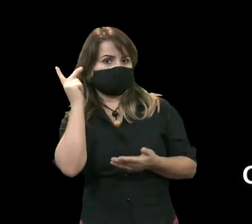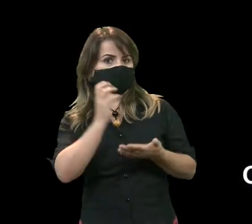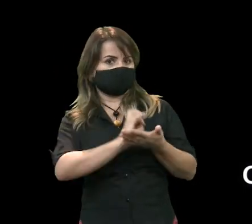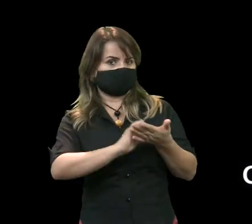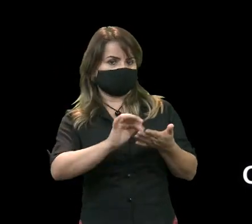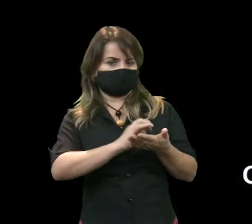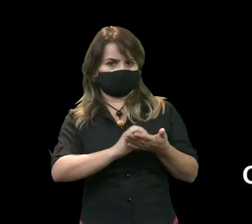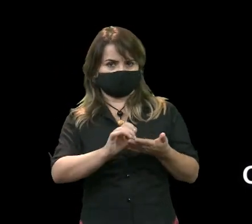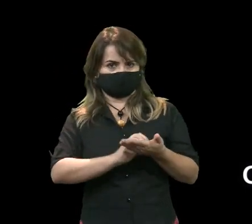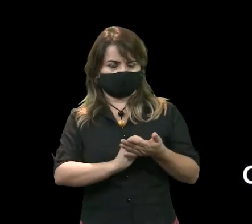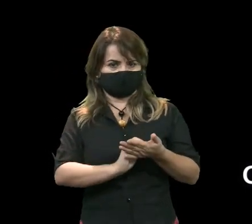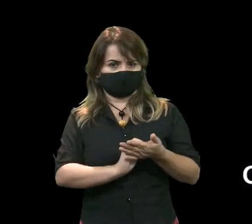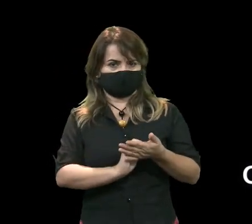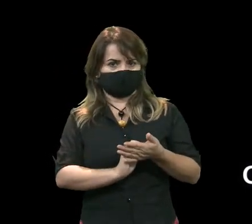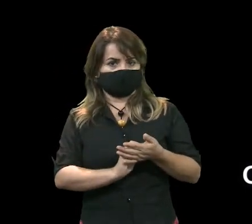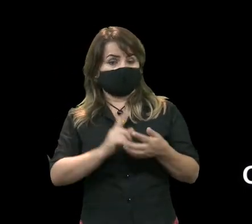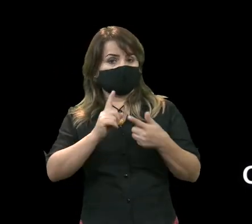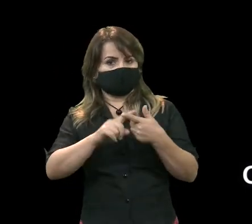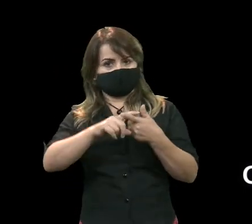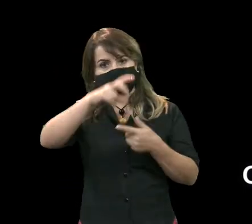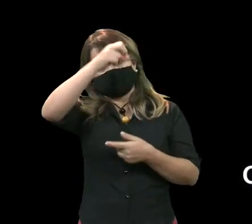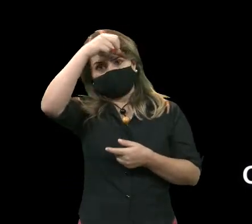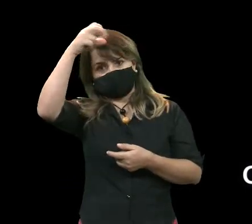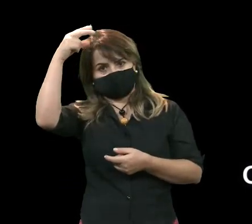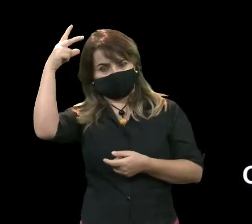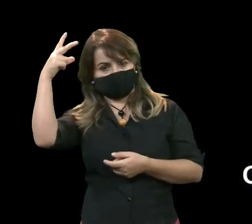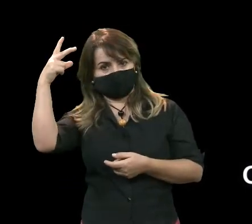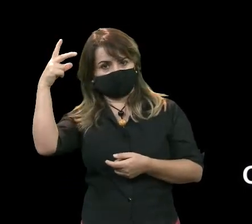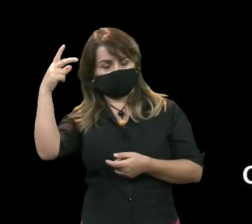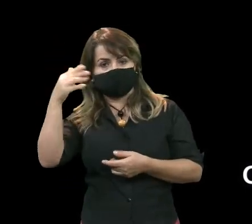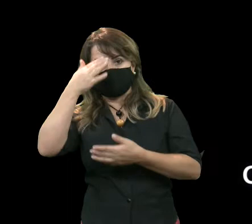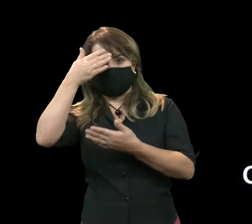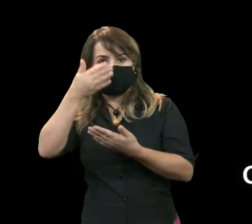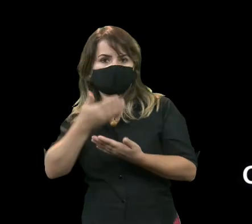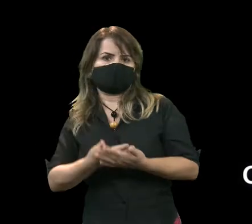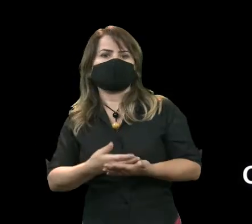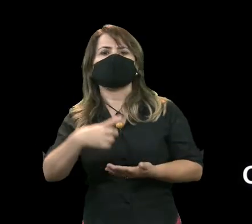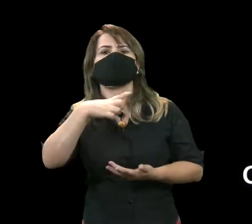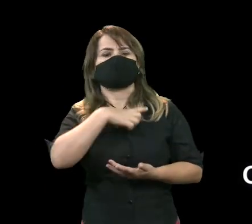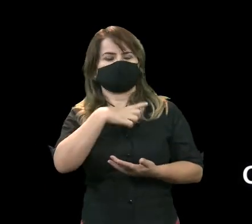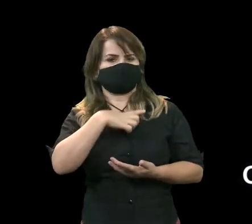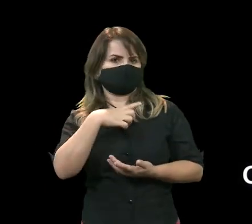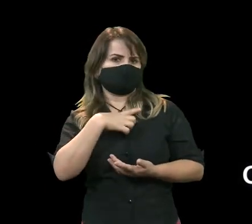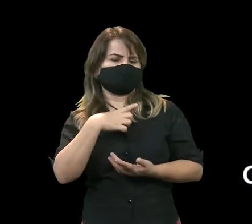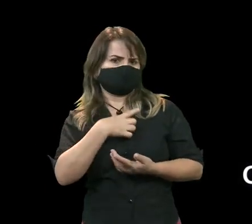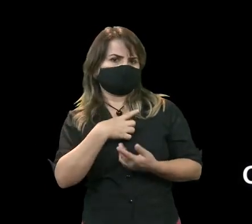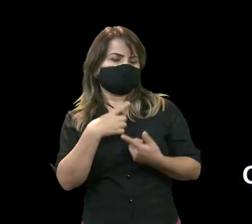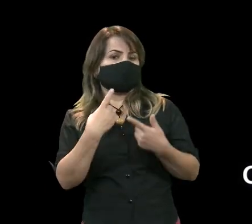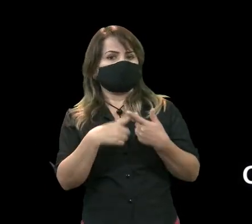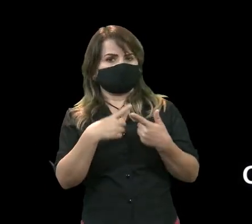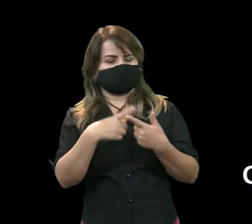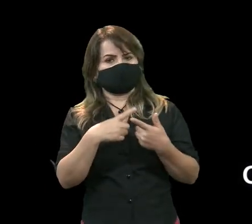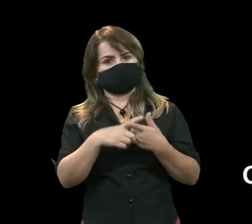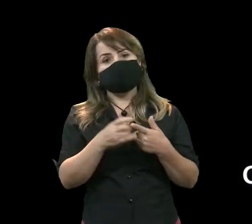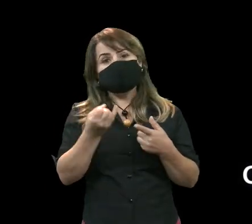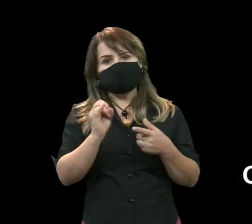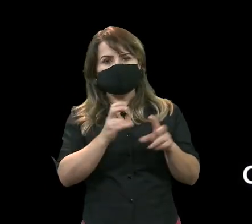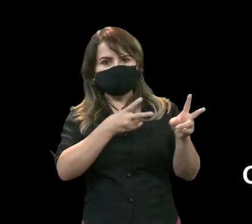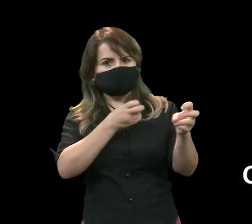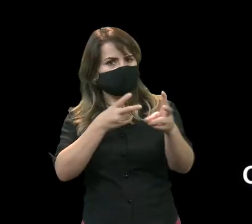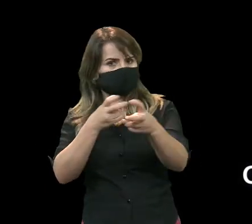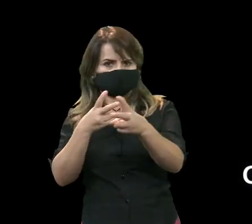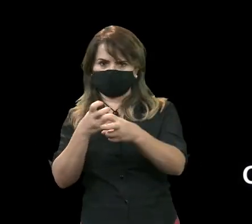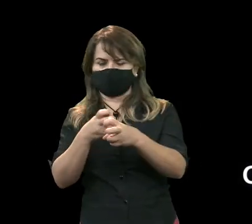Se ele viu algo nesse projeto que foge da sua demanda, da sua secretaria, ele tem todo